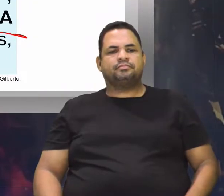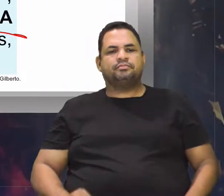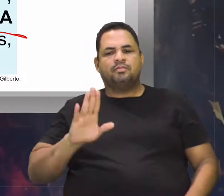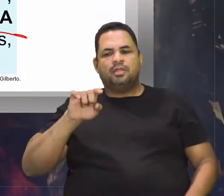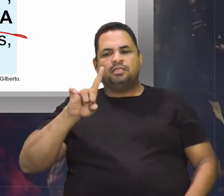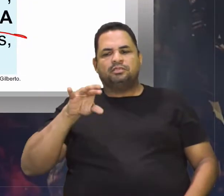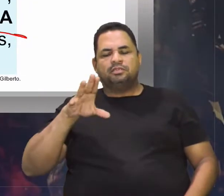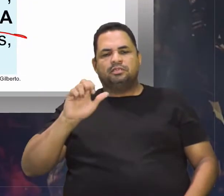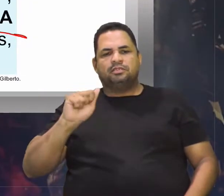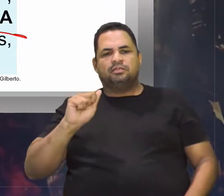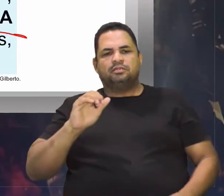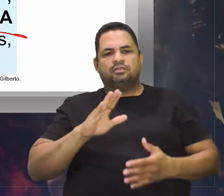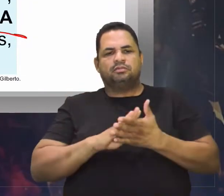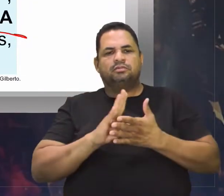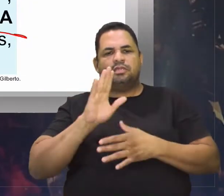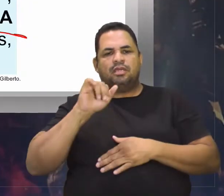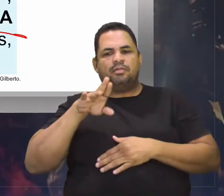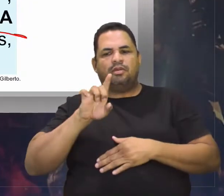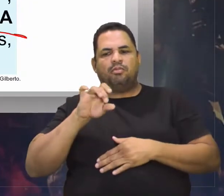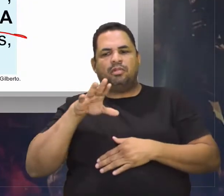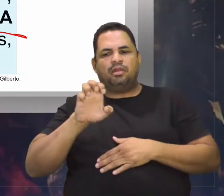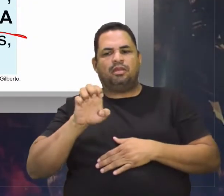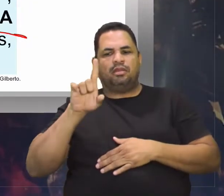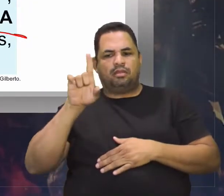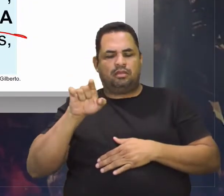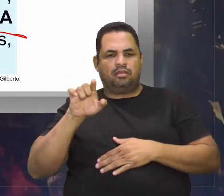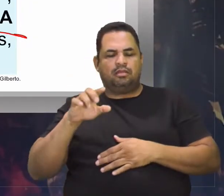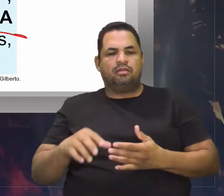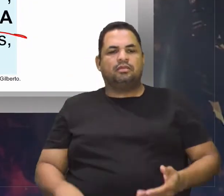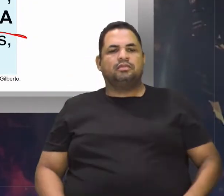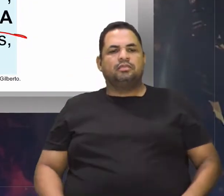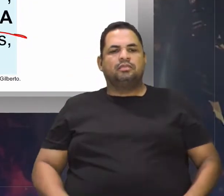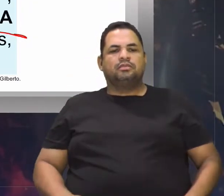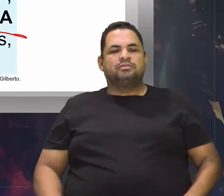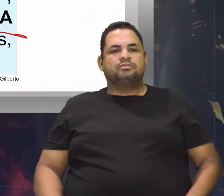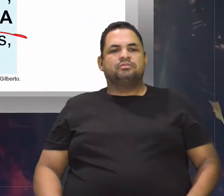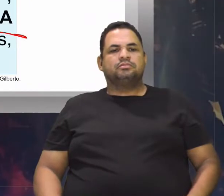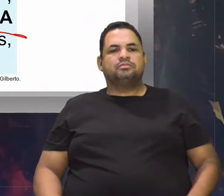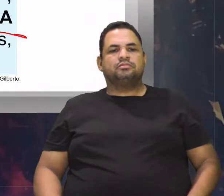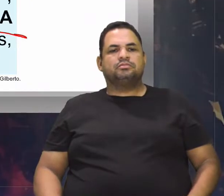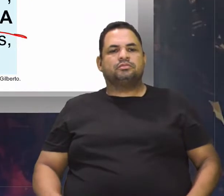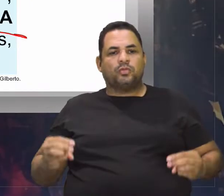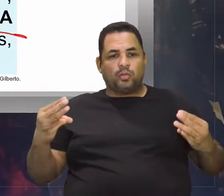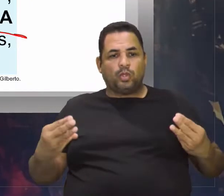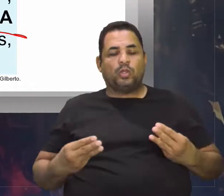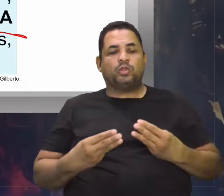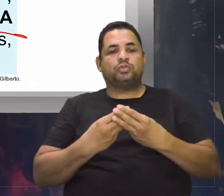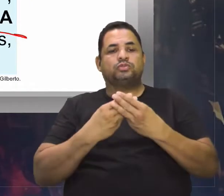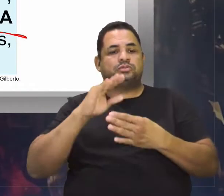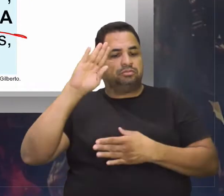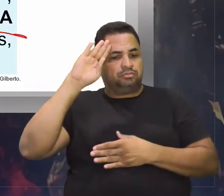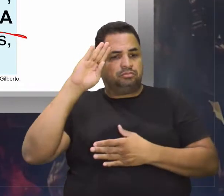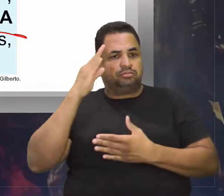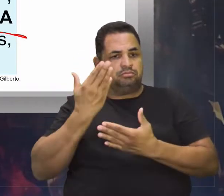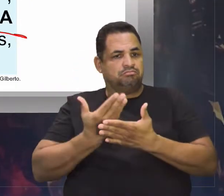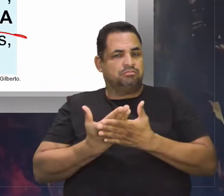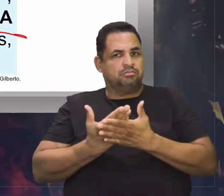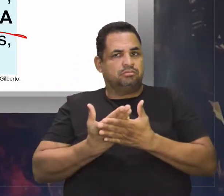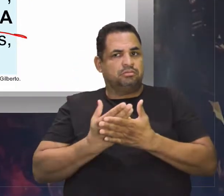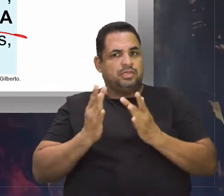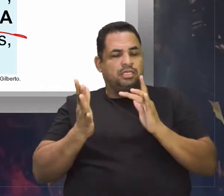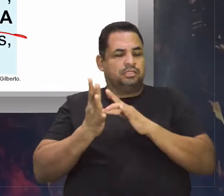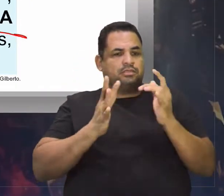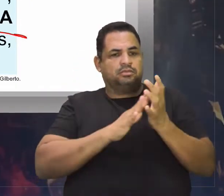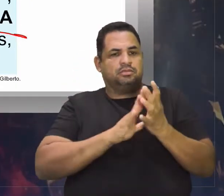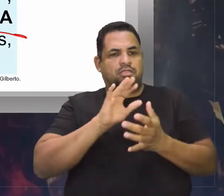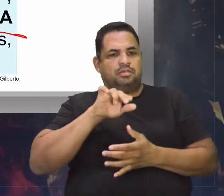Messias seria Maomé. Para os judeus já não acreditam que nem Jesus Cristo e